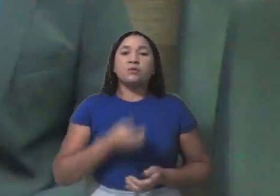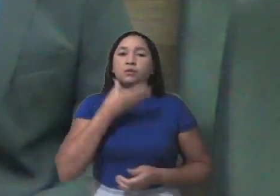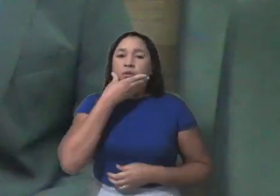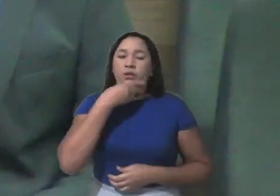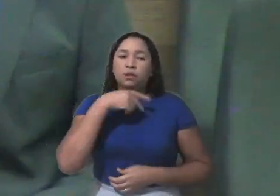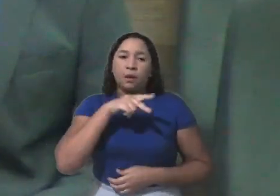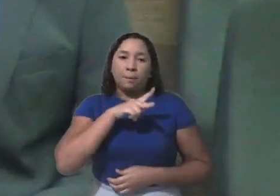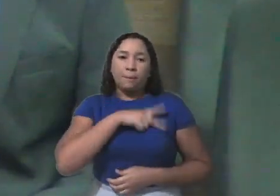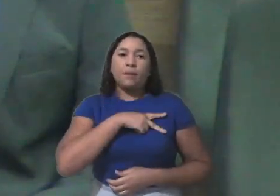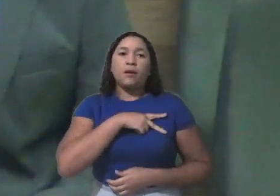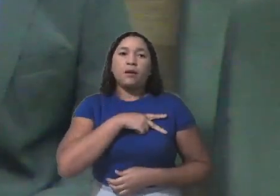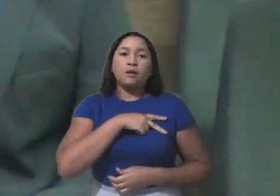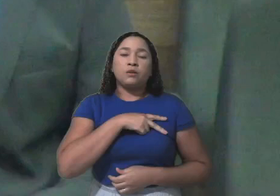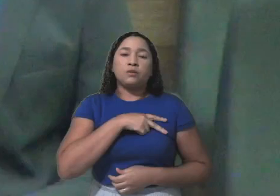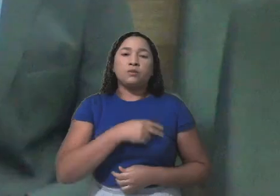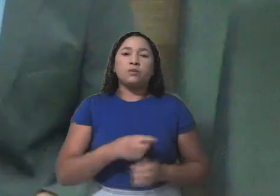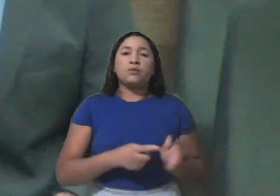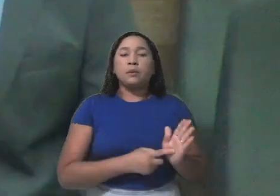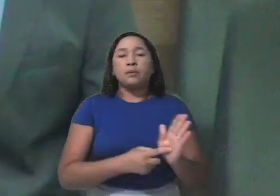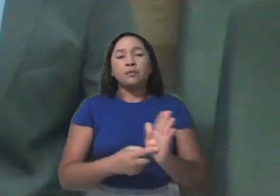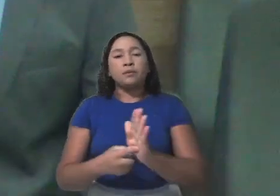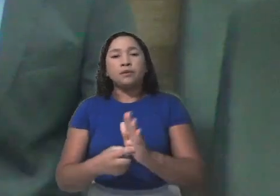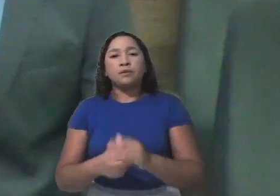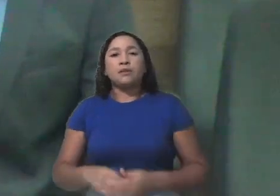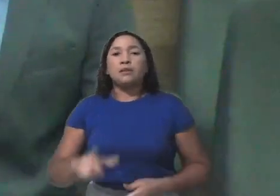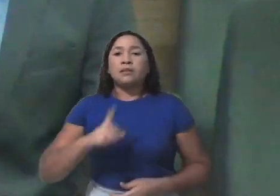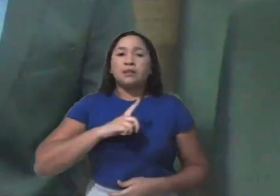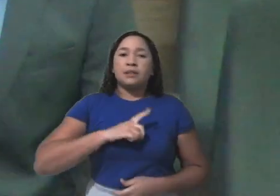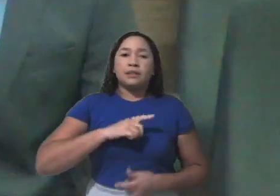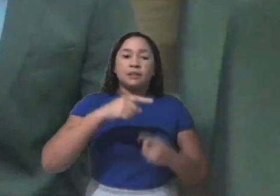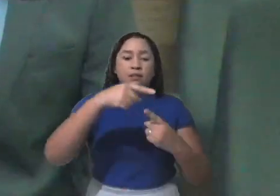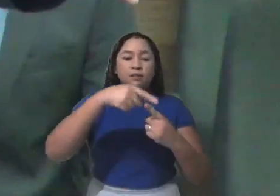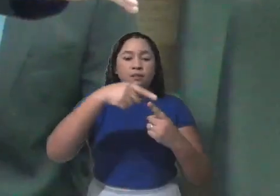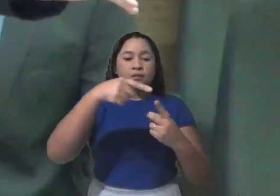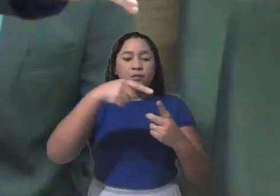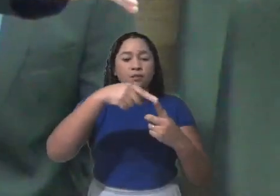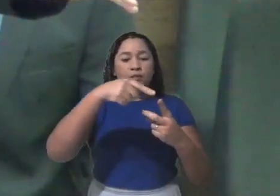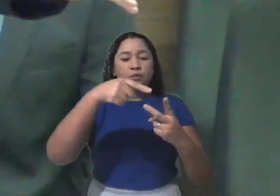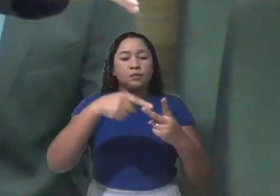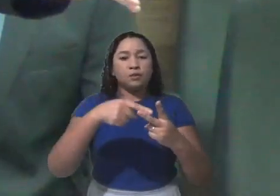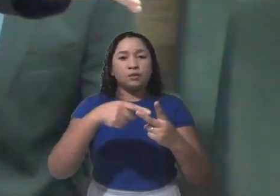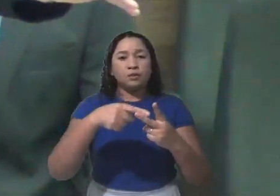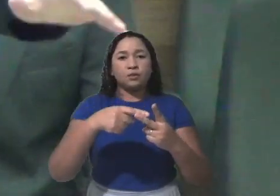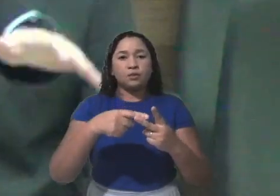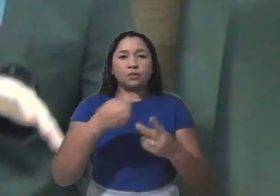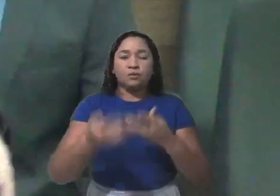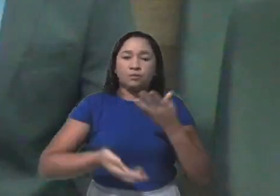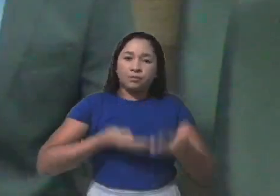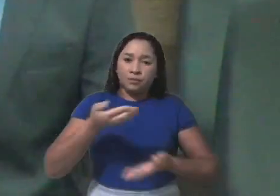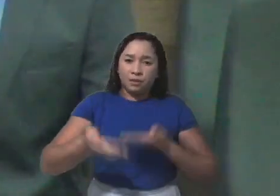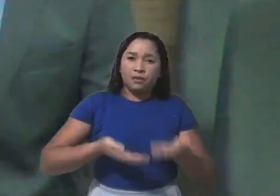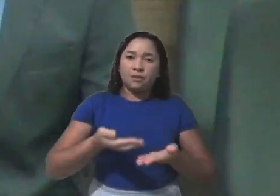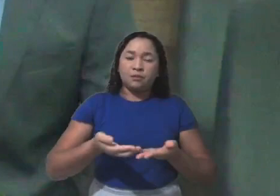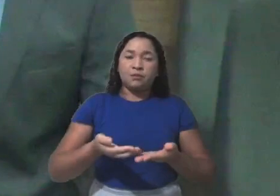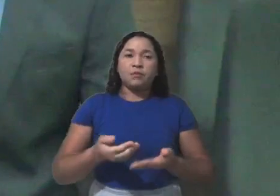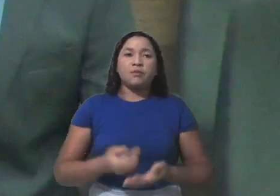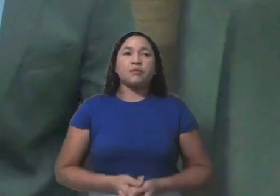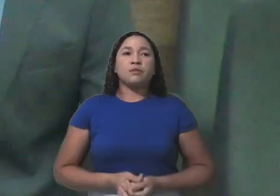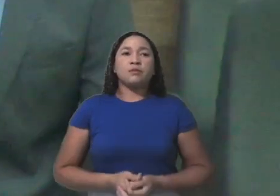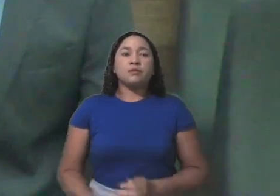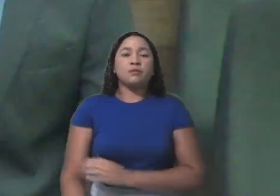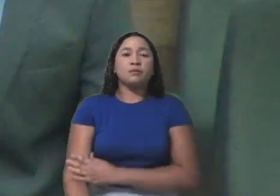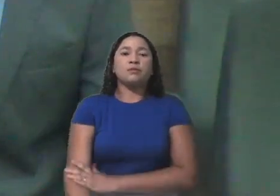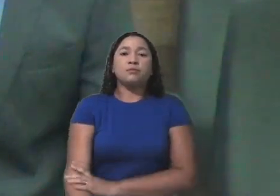dois tratamentos distintos, um para o povo hebreu e outro para